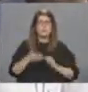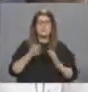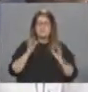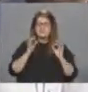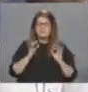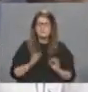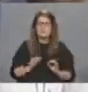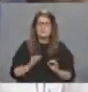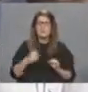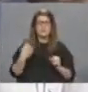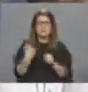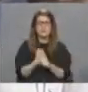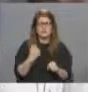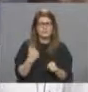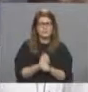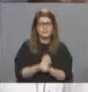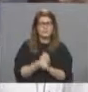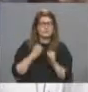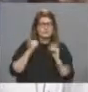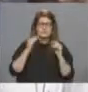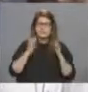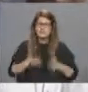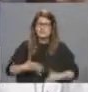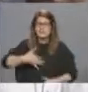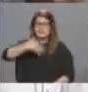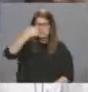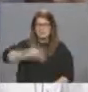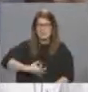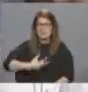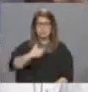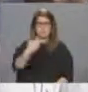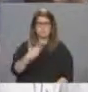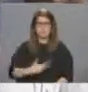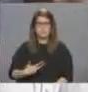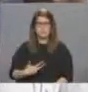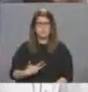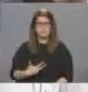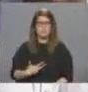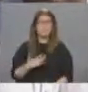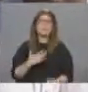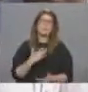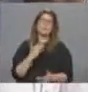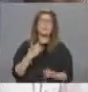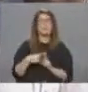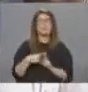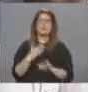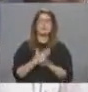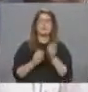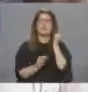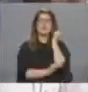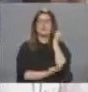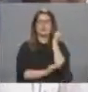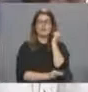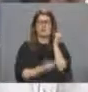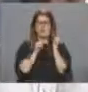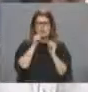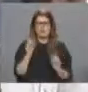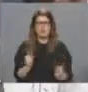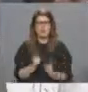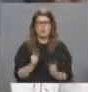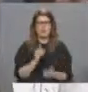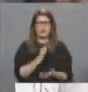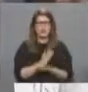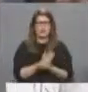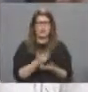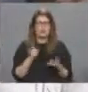essa requalificação. E de certeza absoluta que não será só uma mais-valia para a Junta de Freguesia da Ribeirinha,